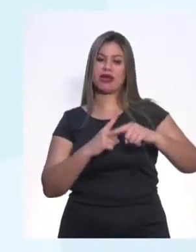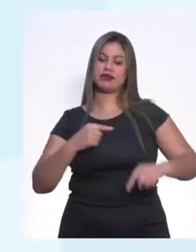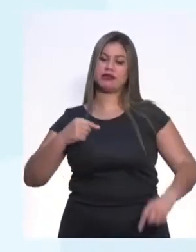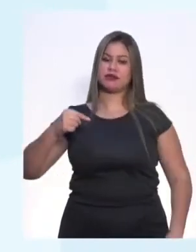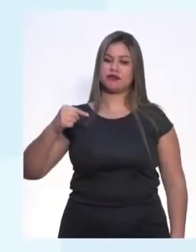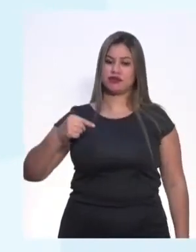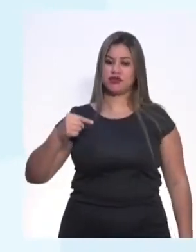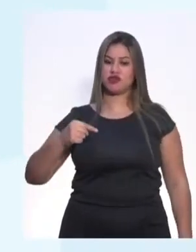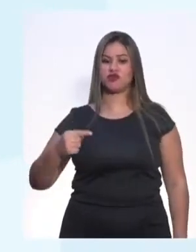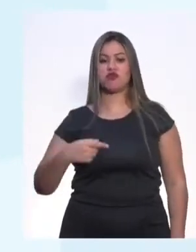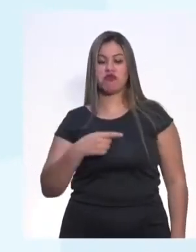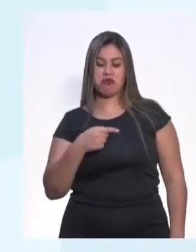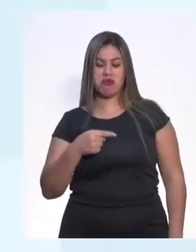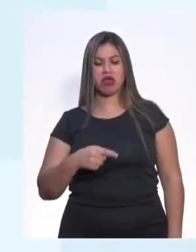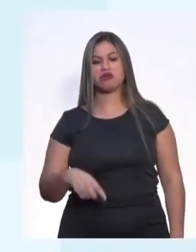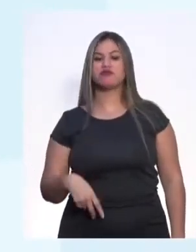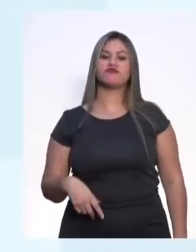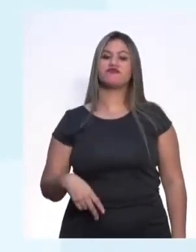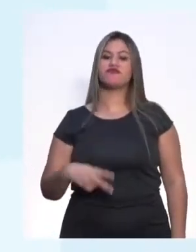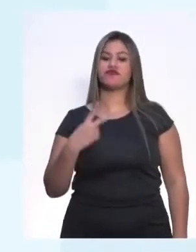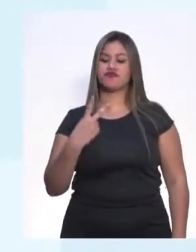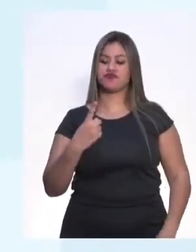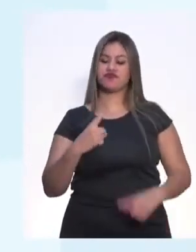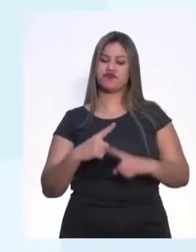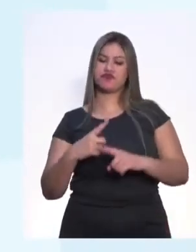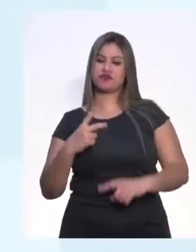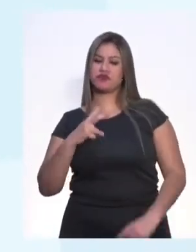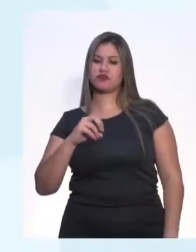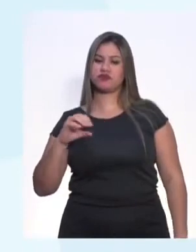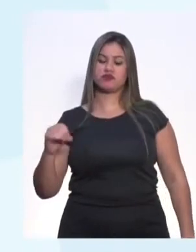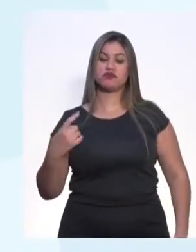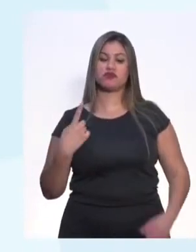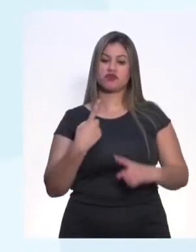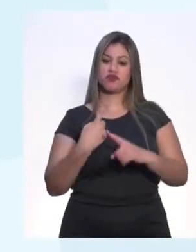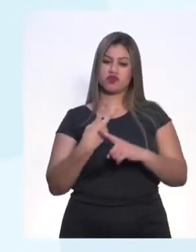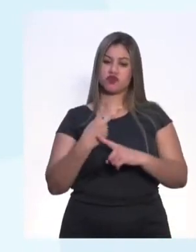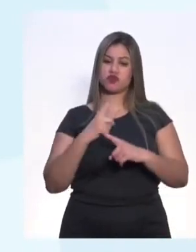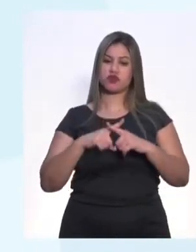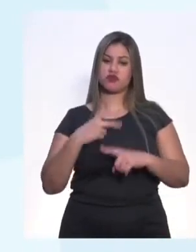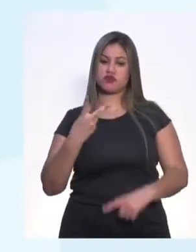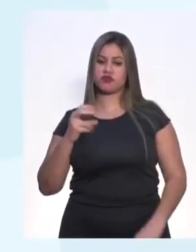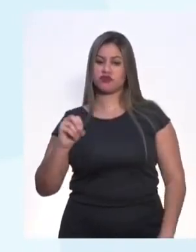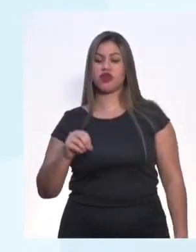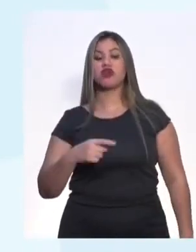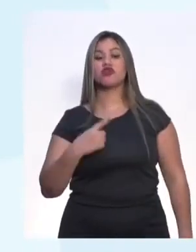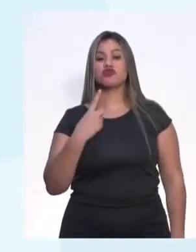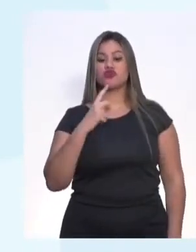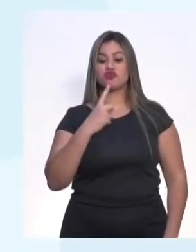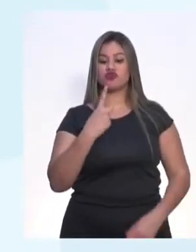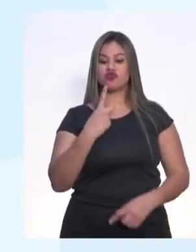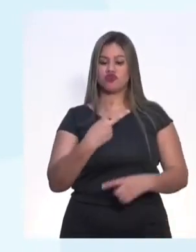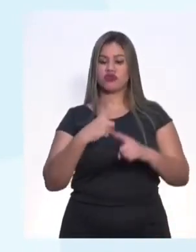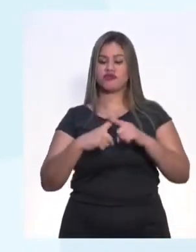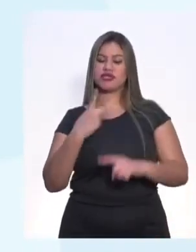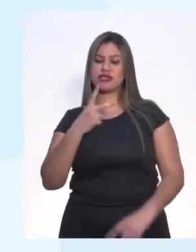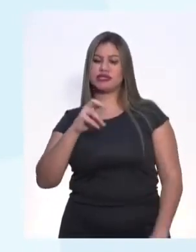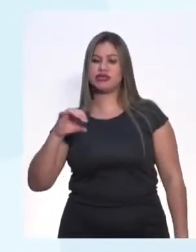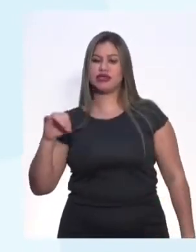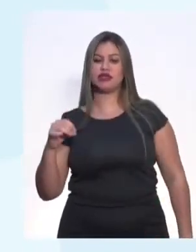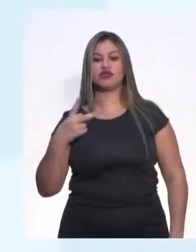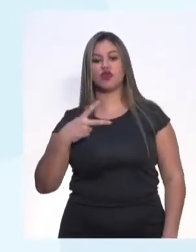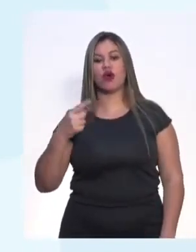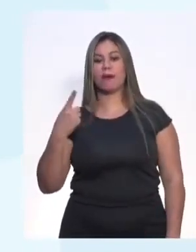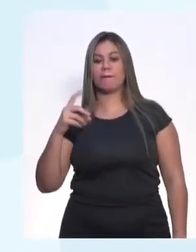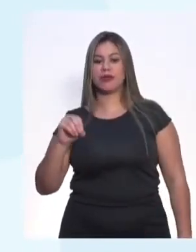2, dá para fazer de cabeça, né? 2 vezes 500 e 2 vezes 20. 2 vezes 500 é 1.000 e 2 vezes 20 é